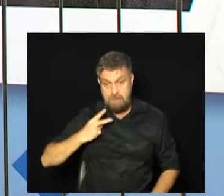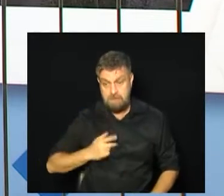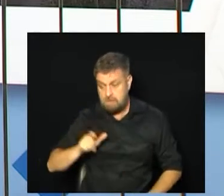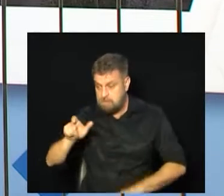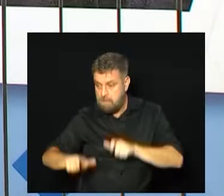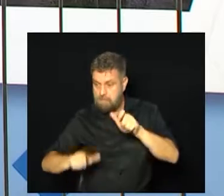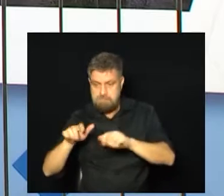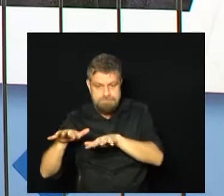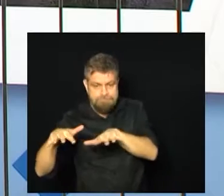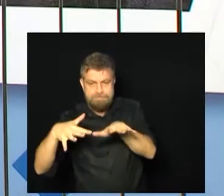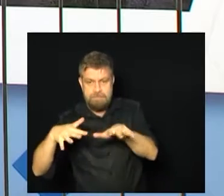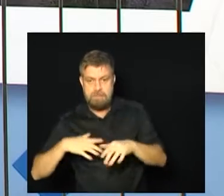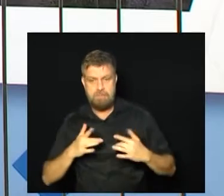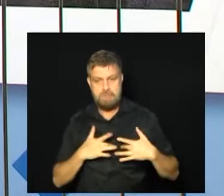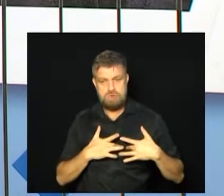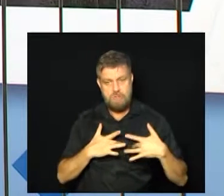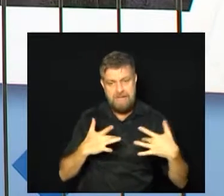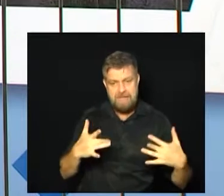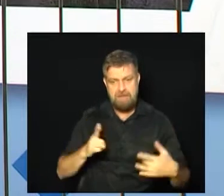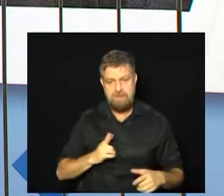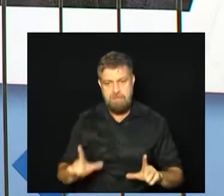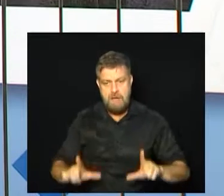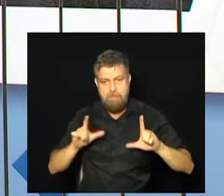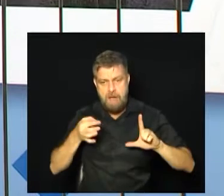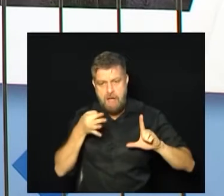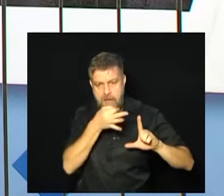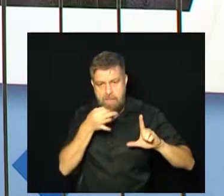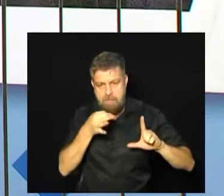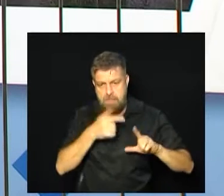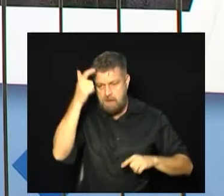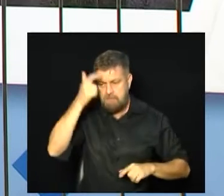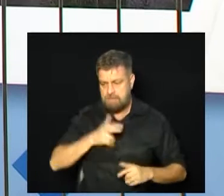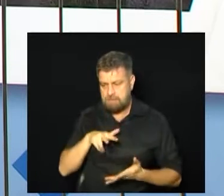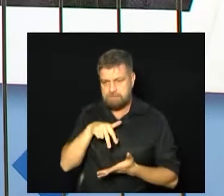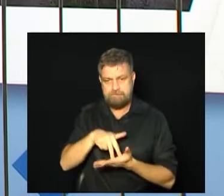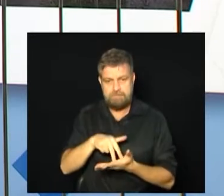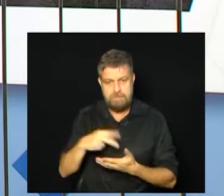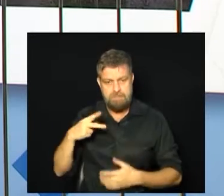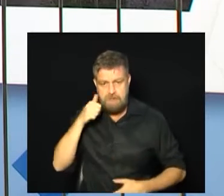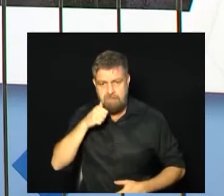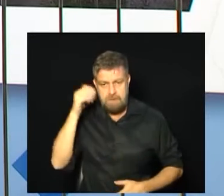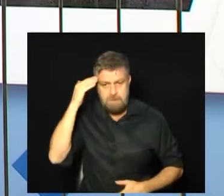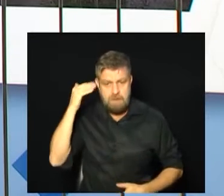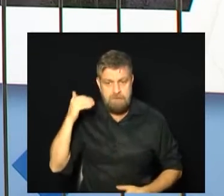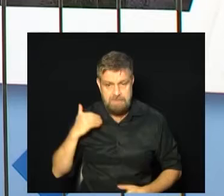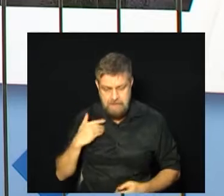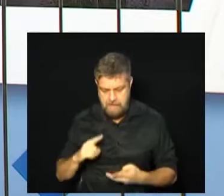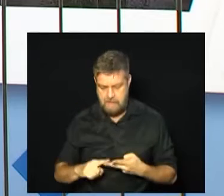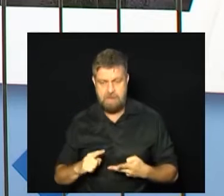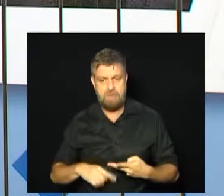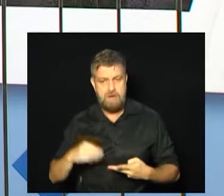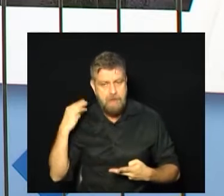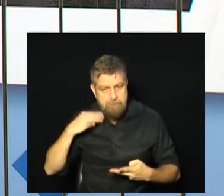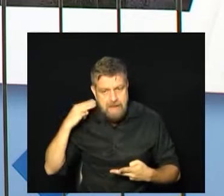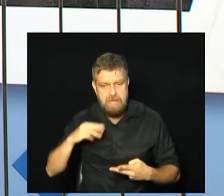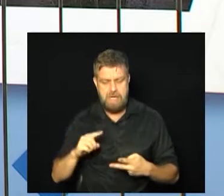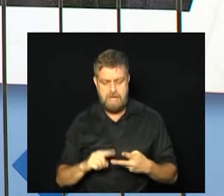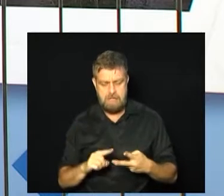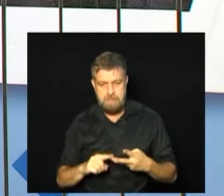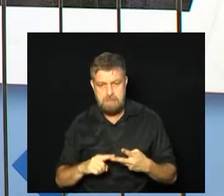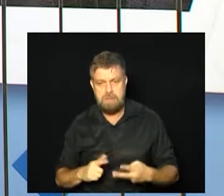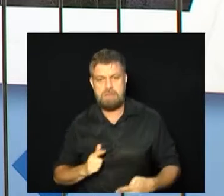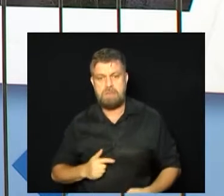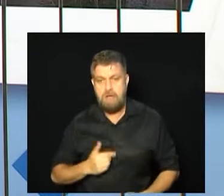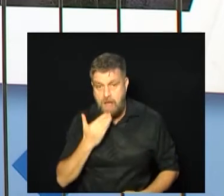também prestaram solidariedade, alguns subiram na tribuna logo depois que eu desci. As vereadoras fizeram um sutirão para que eu continuasse, né, a falar,